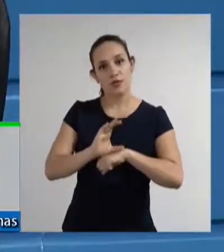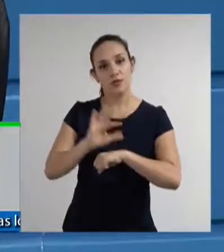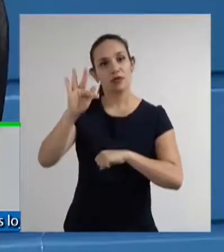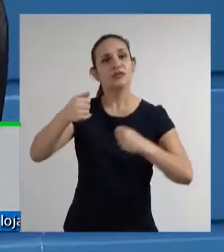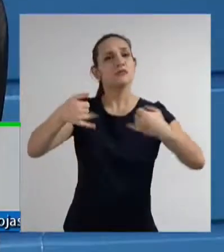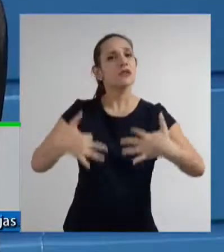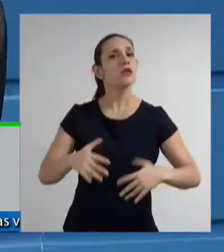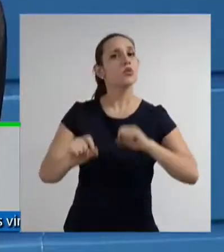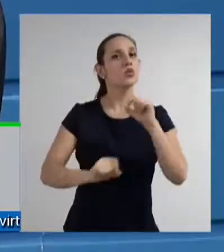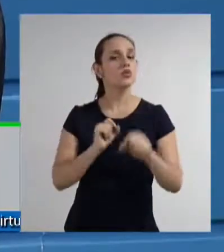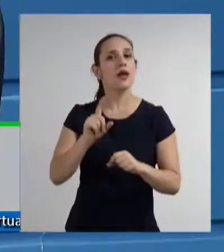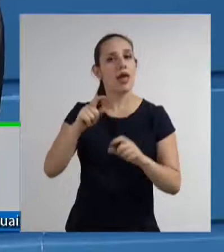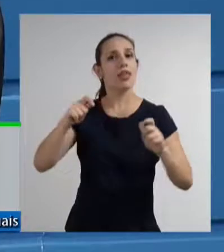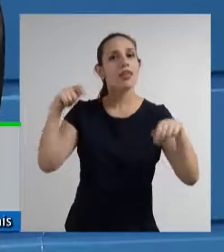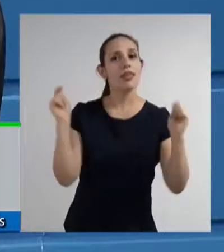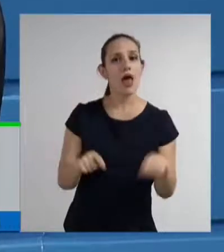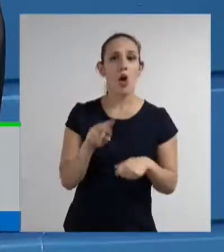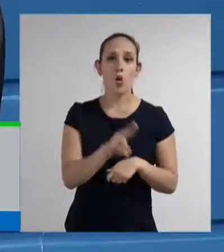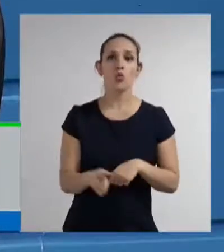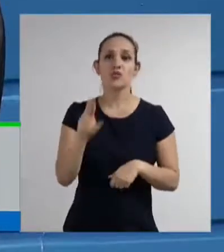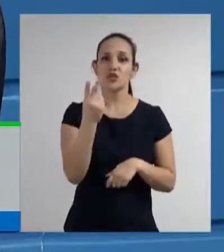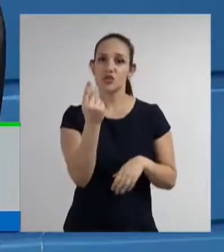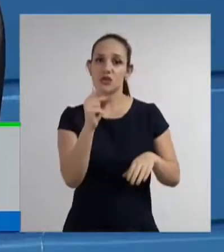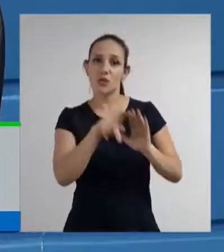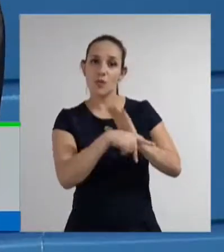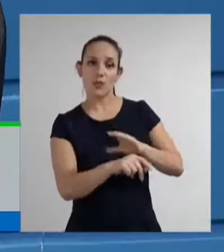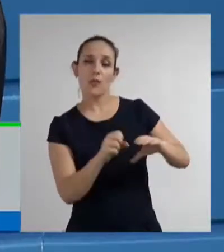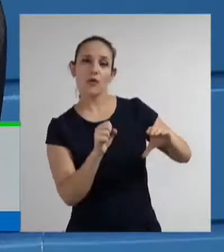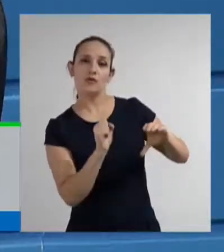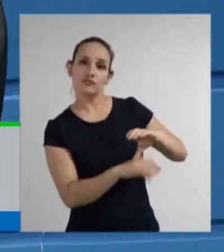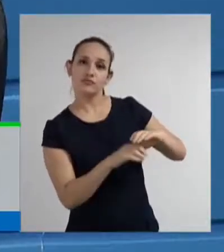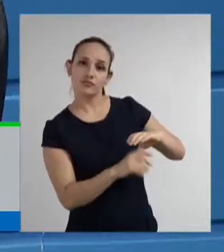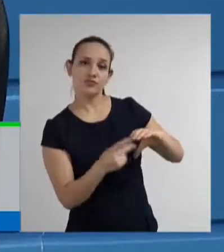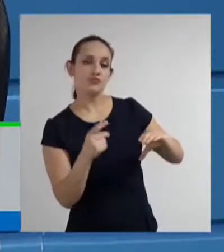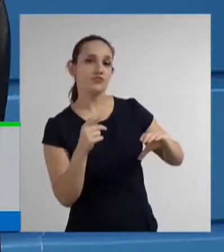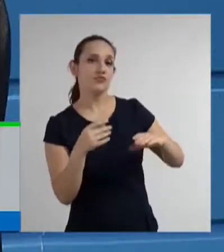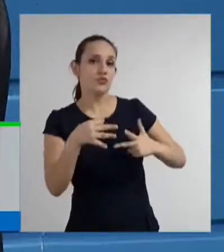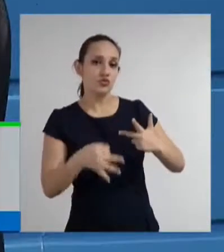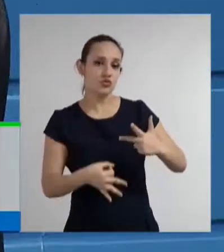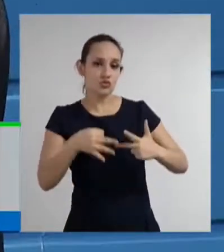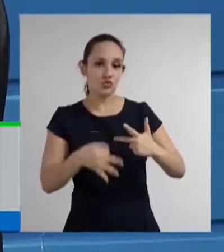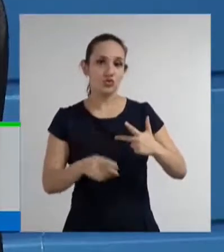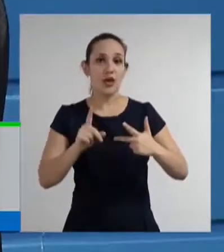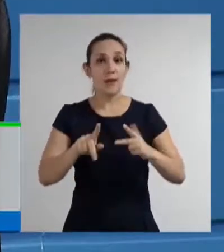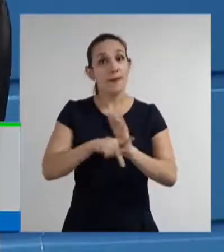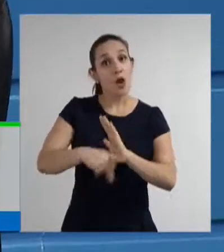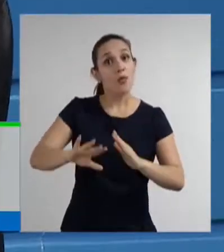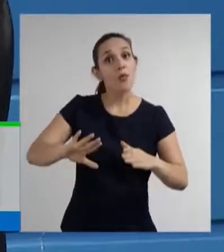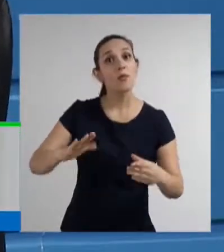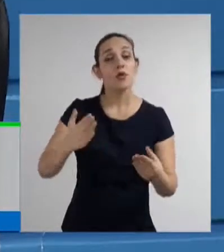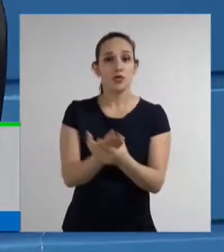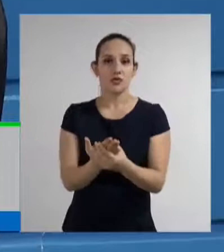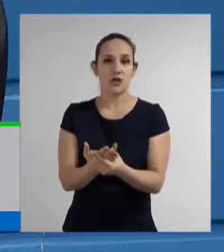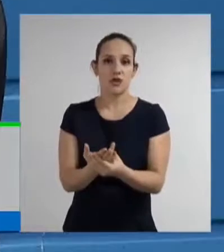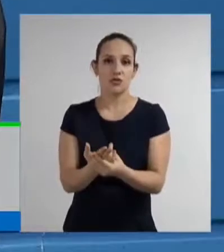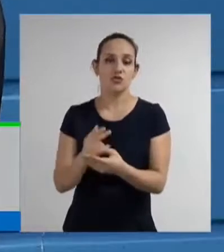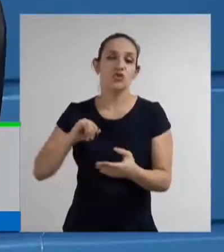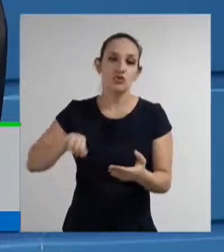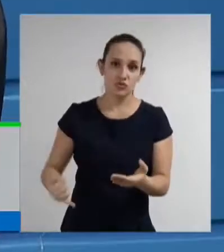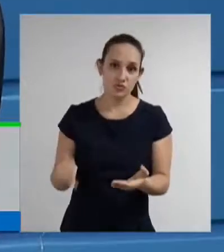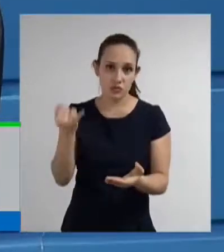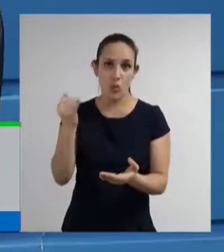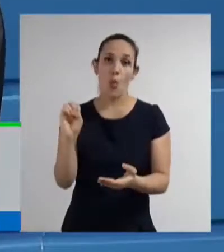que dispôs sobre a possibilidade de utilização dos depósitos judiciais referentes a processos judiciais, tributários ou não